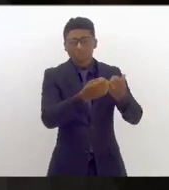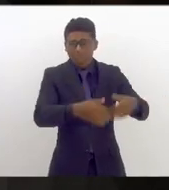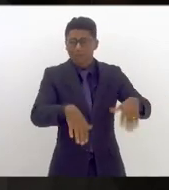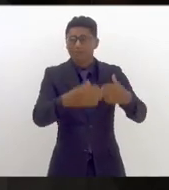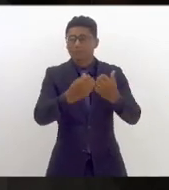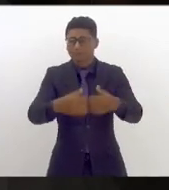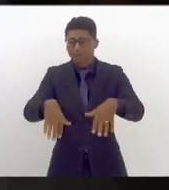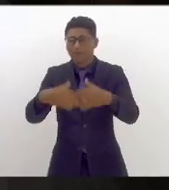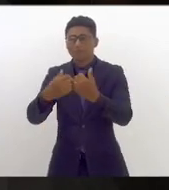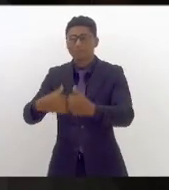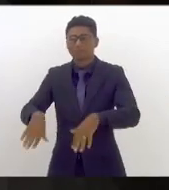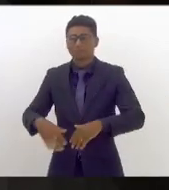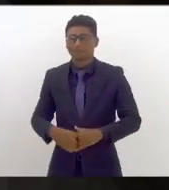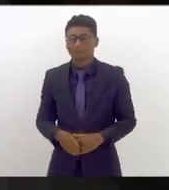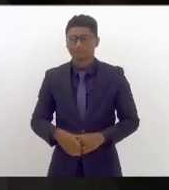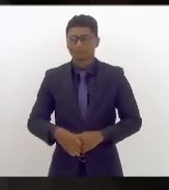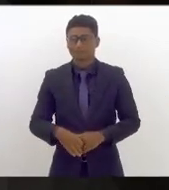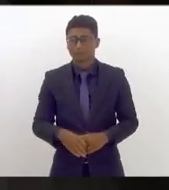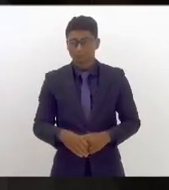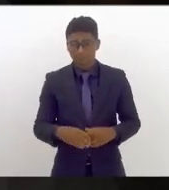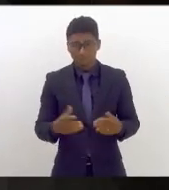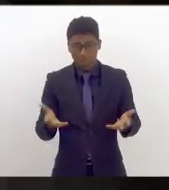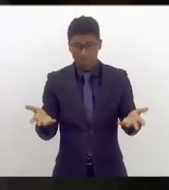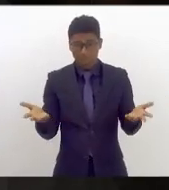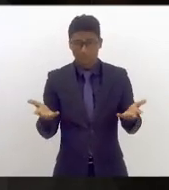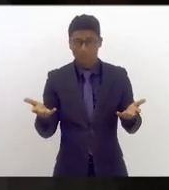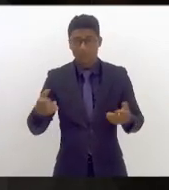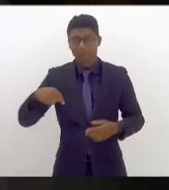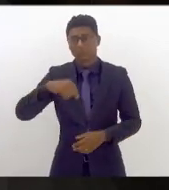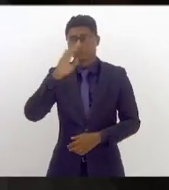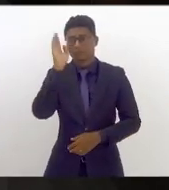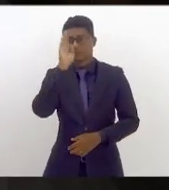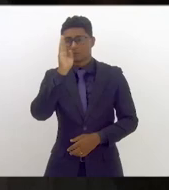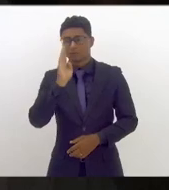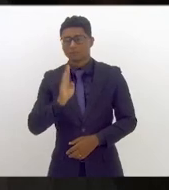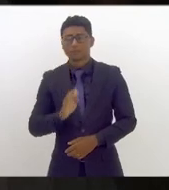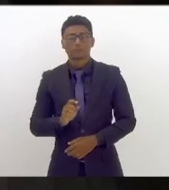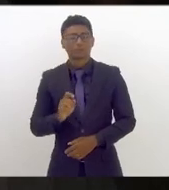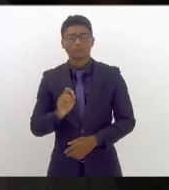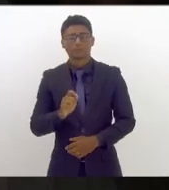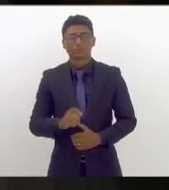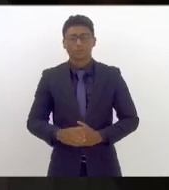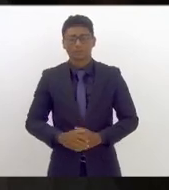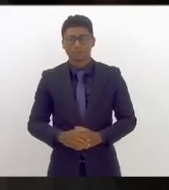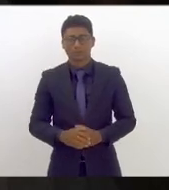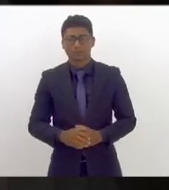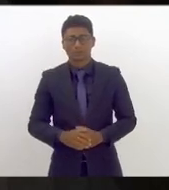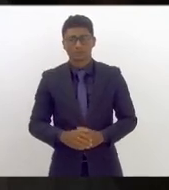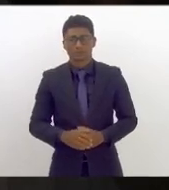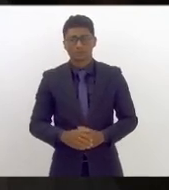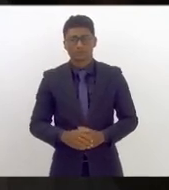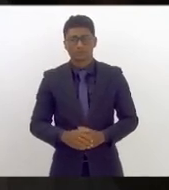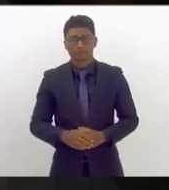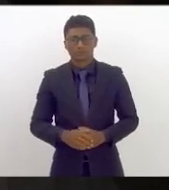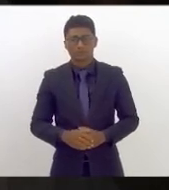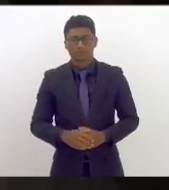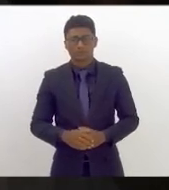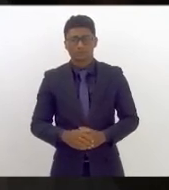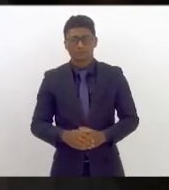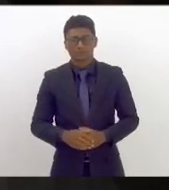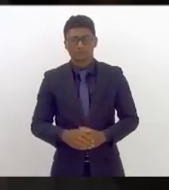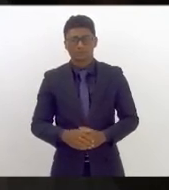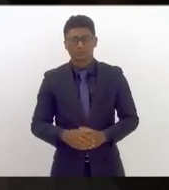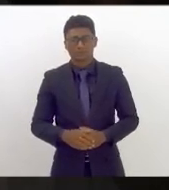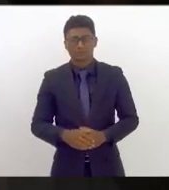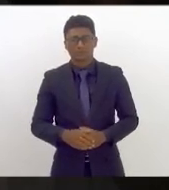Brasil, deputado Valdec, já tem claramente o seu mapa de